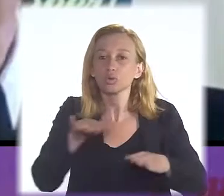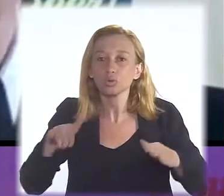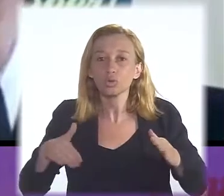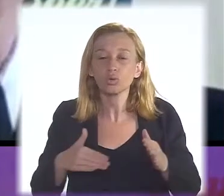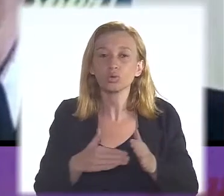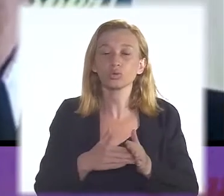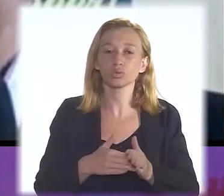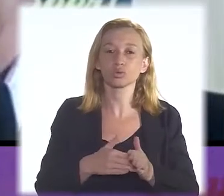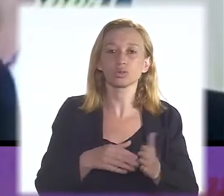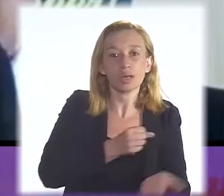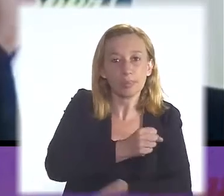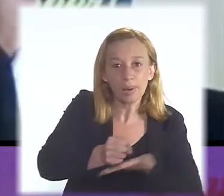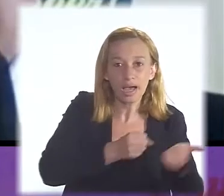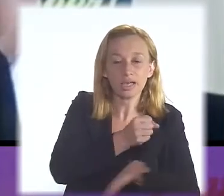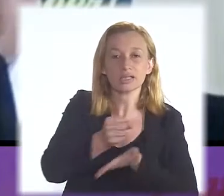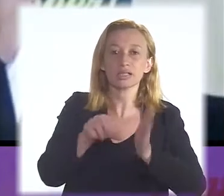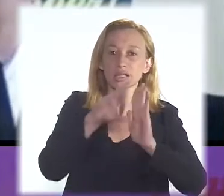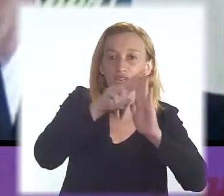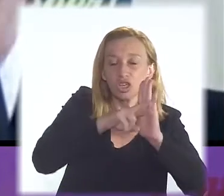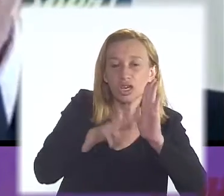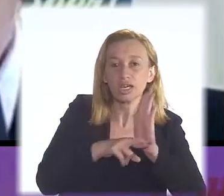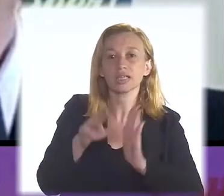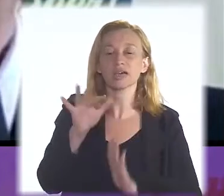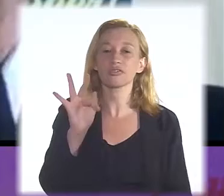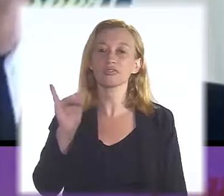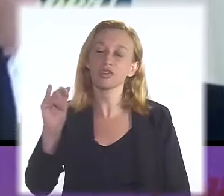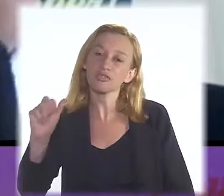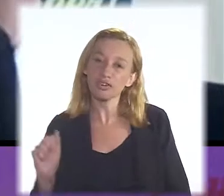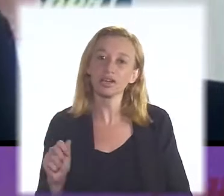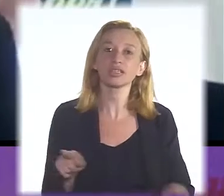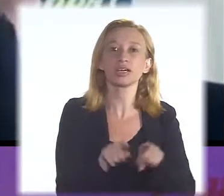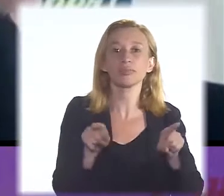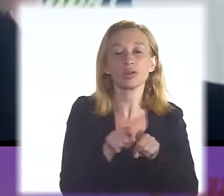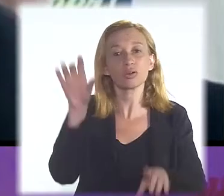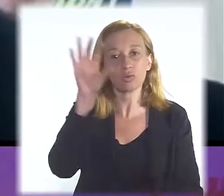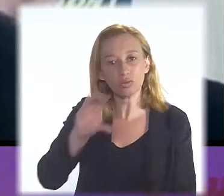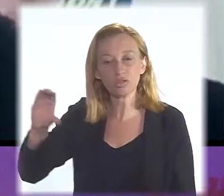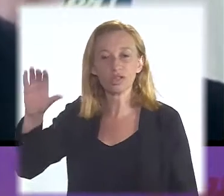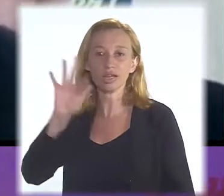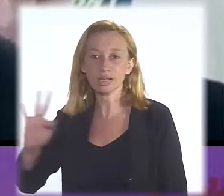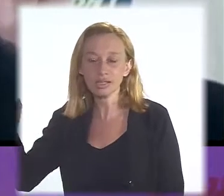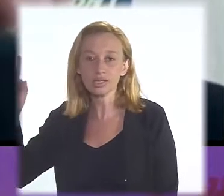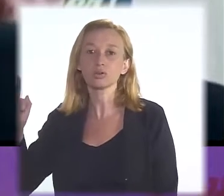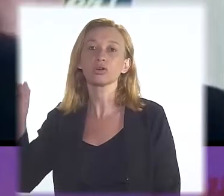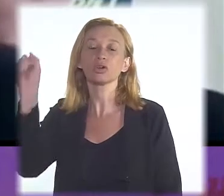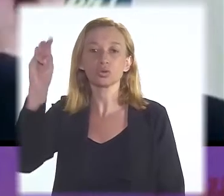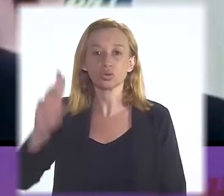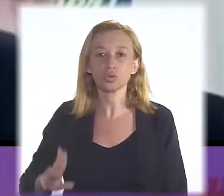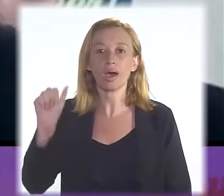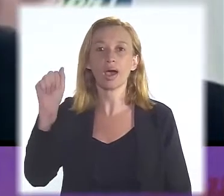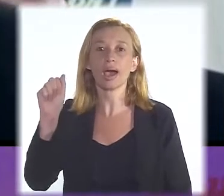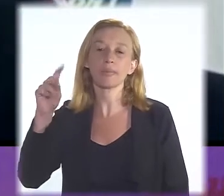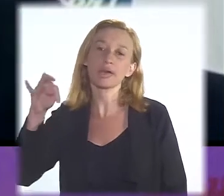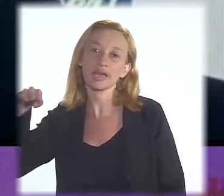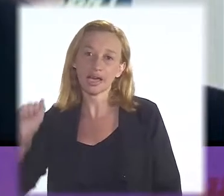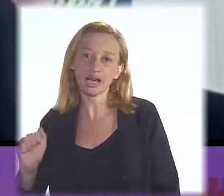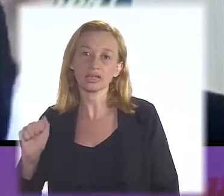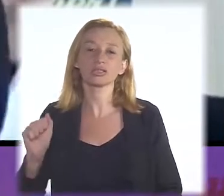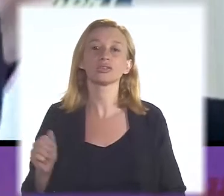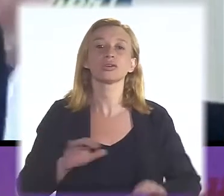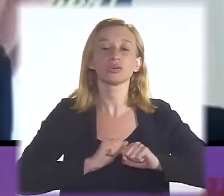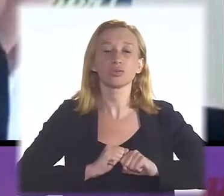se baseando nos protocolos da FIFA e da Confederação Sul-Americana, em função da pandemia